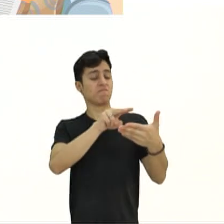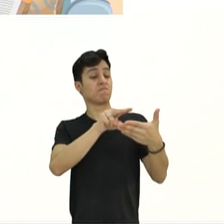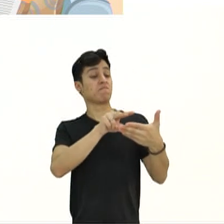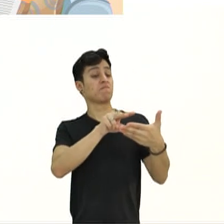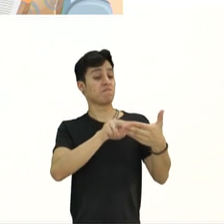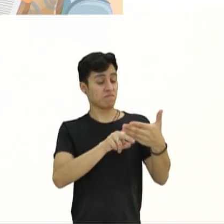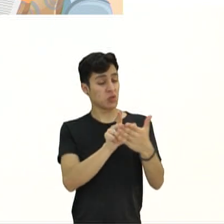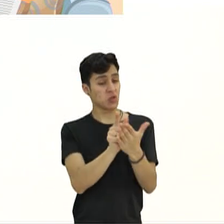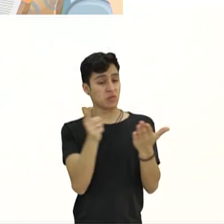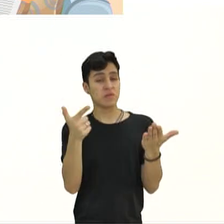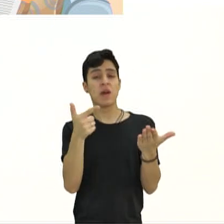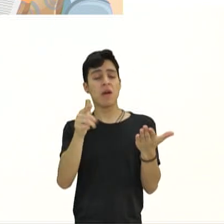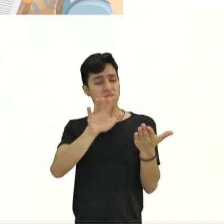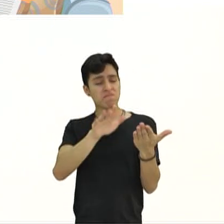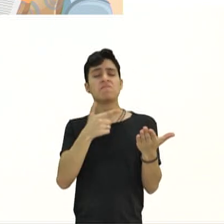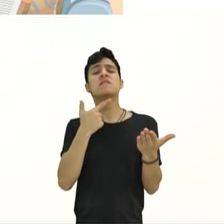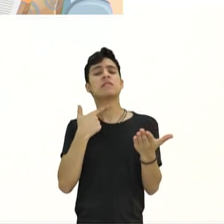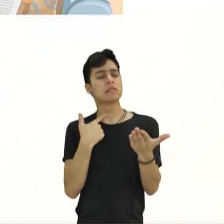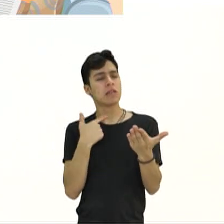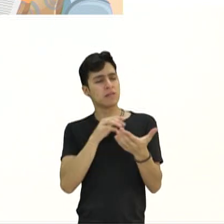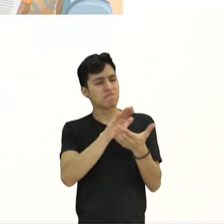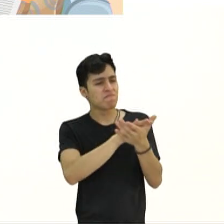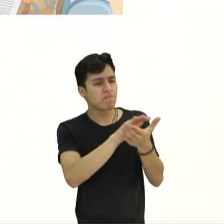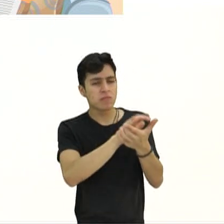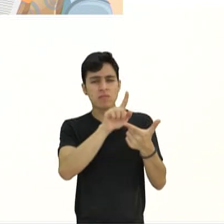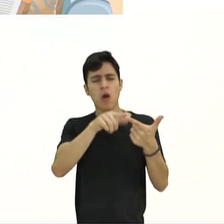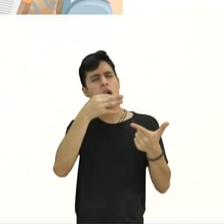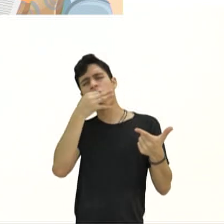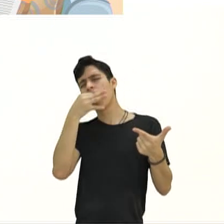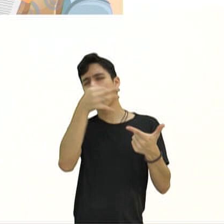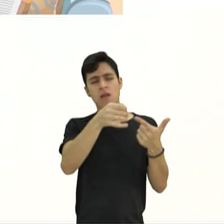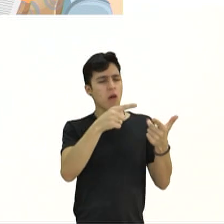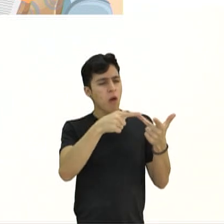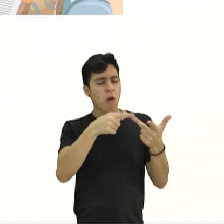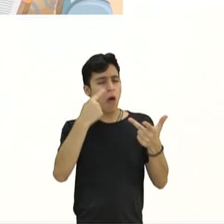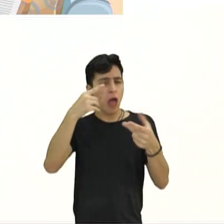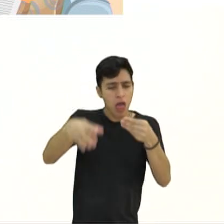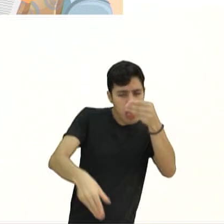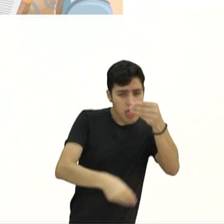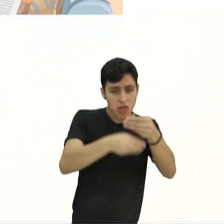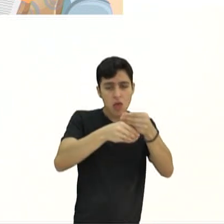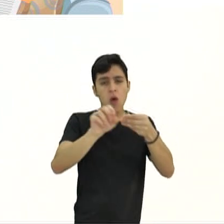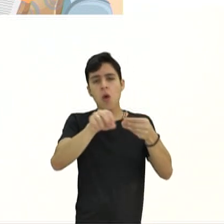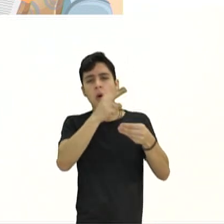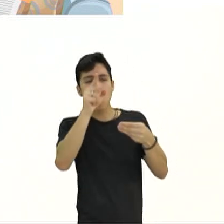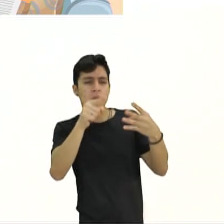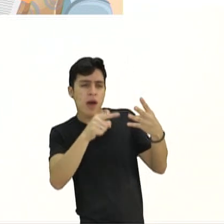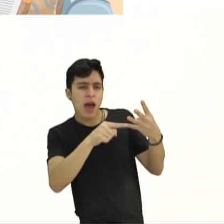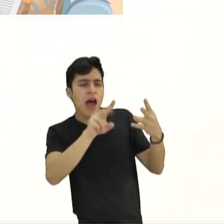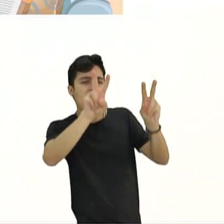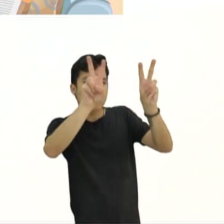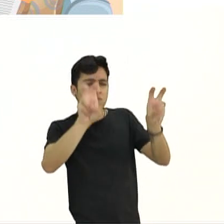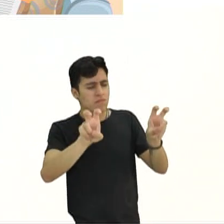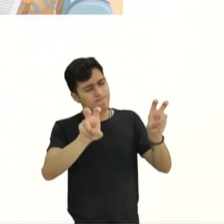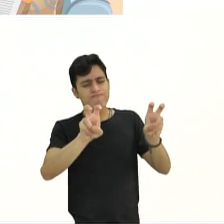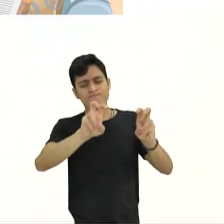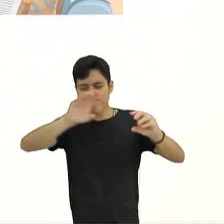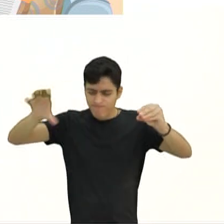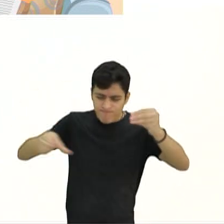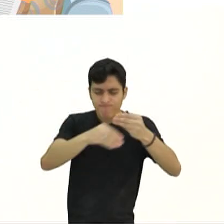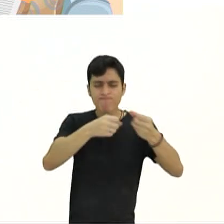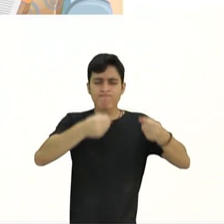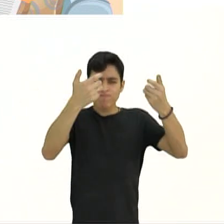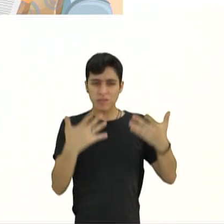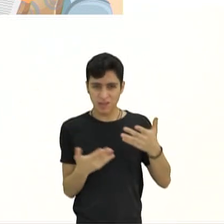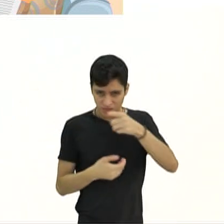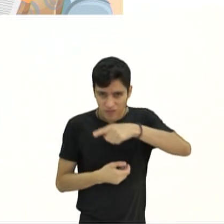de elogiar, criticar, comentar ou esclarecer um assunto em relação a ele? Se você já